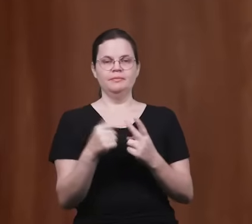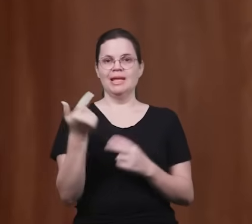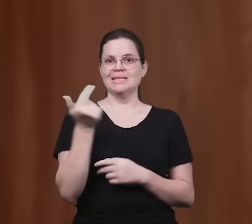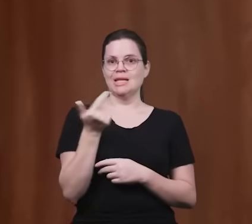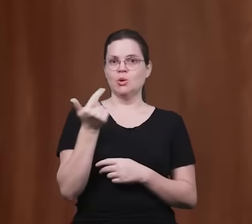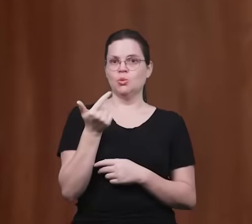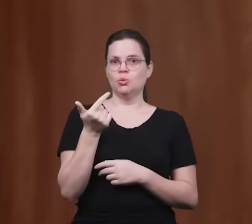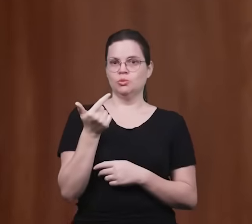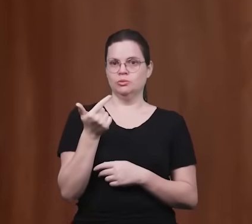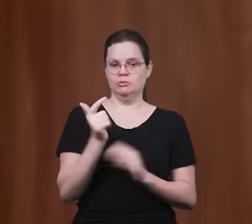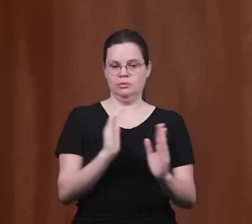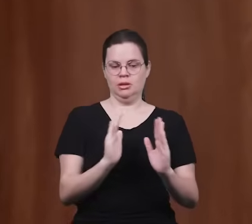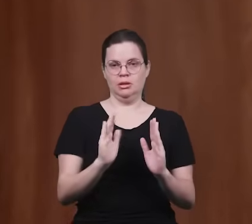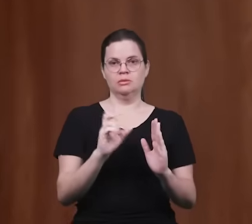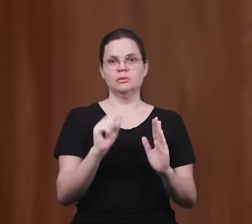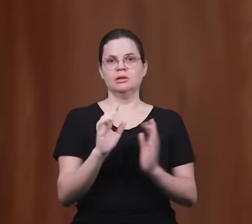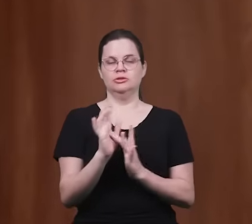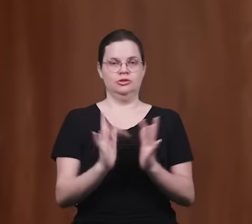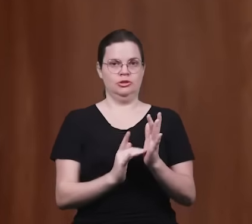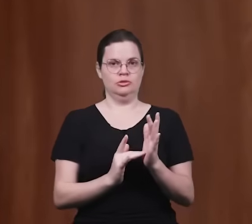período de Jesus,